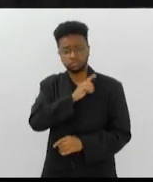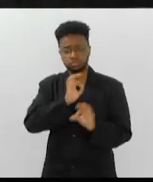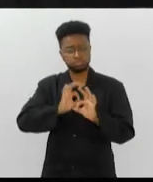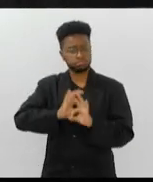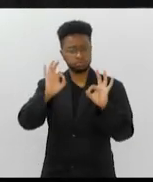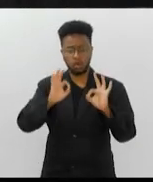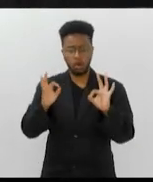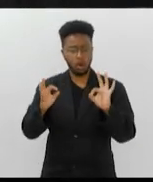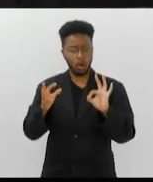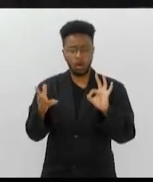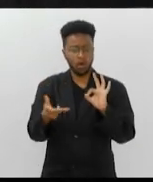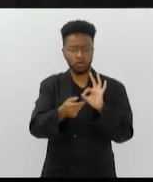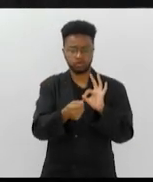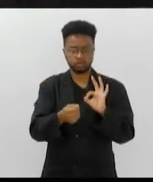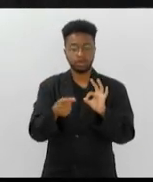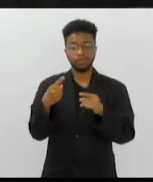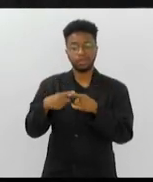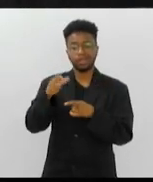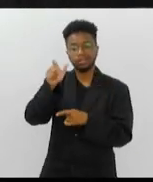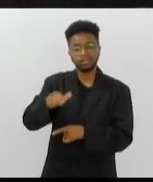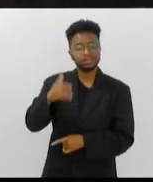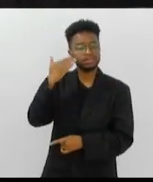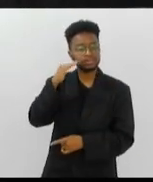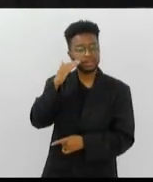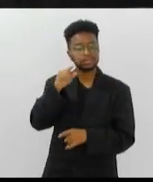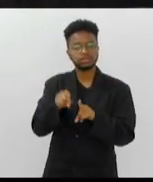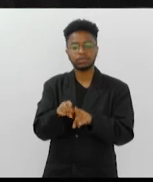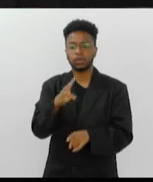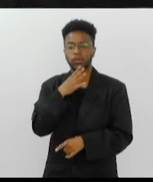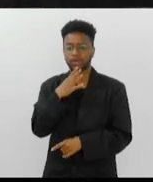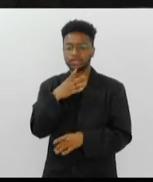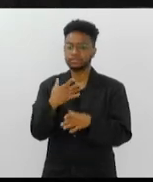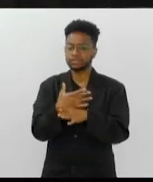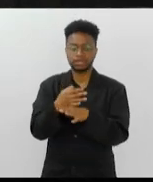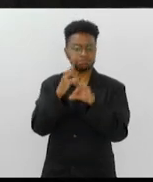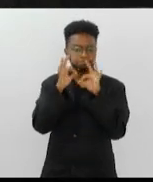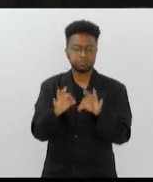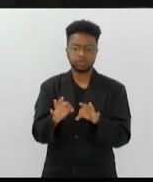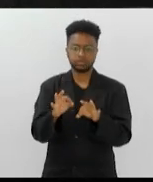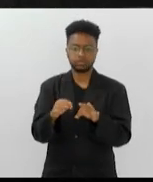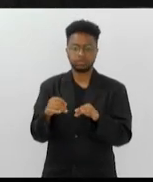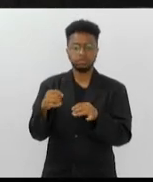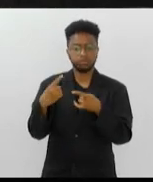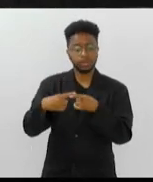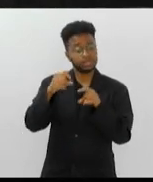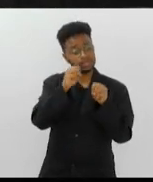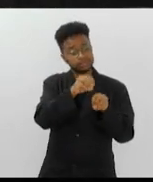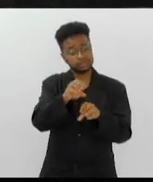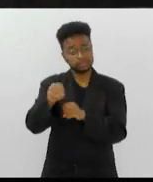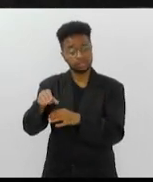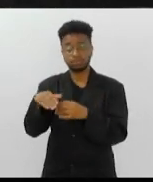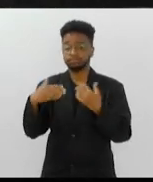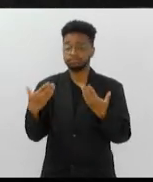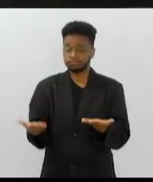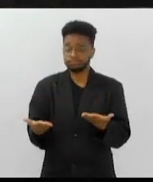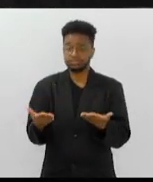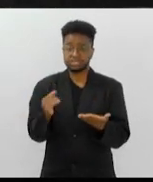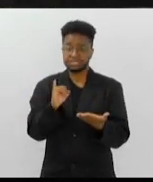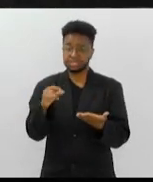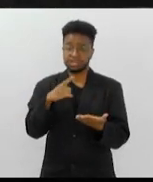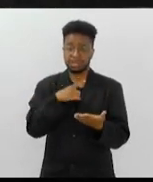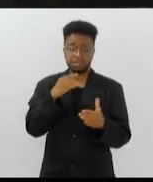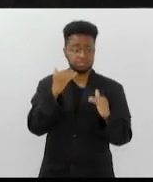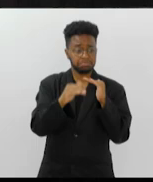fenomenal. Entende e conhece dessa cidade-estado como ninguém. Ele dá aula. Então, tendo divergência ou